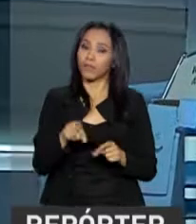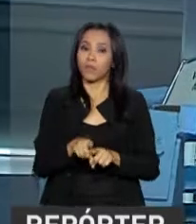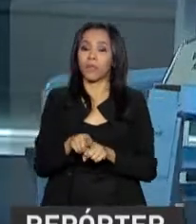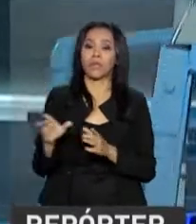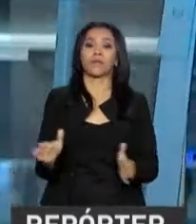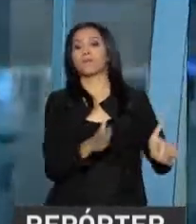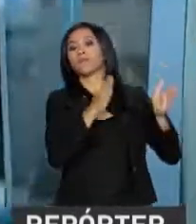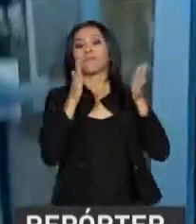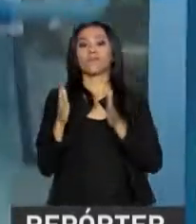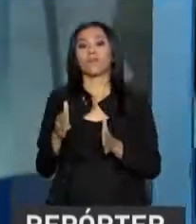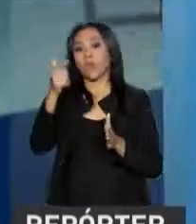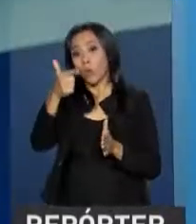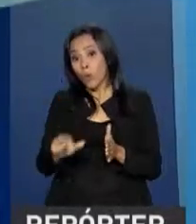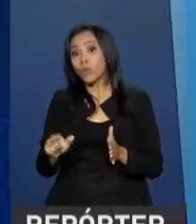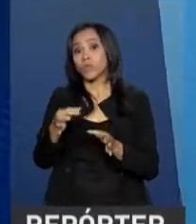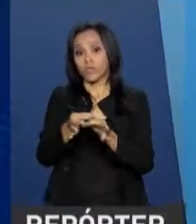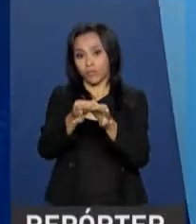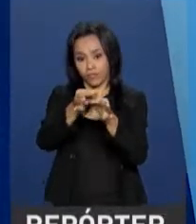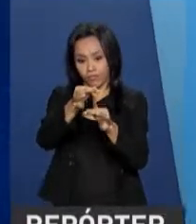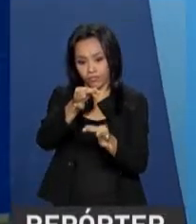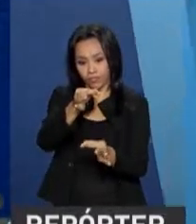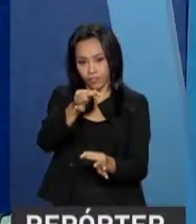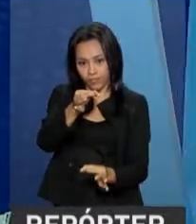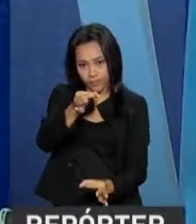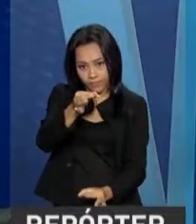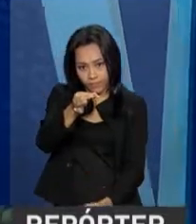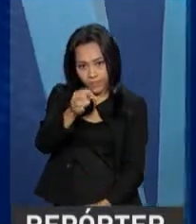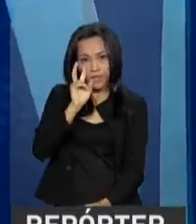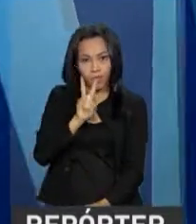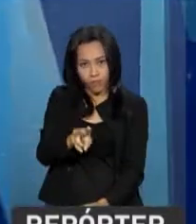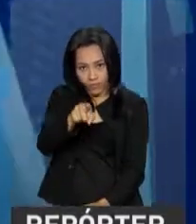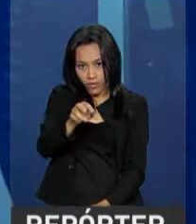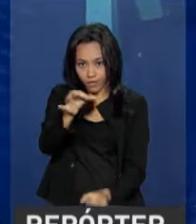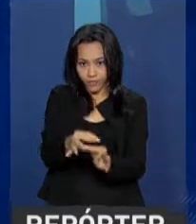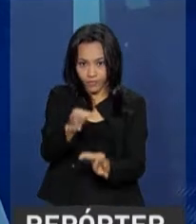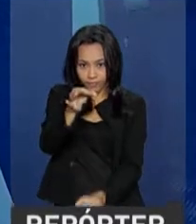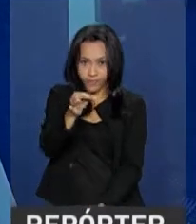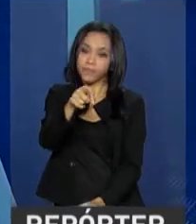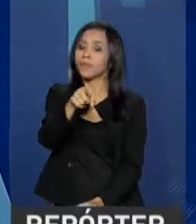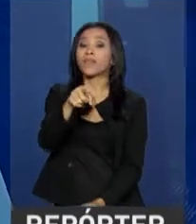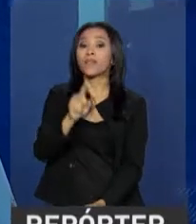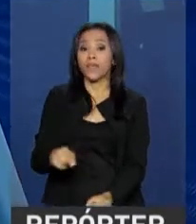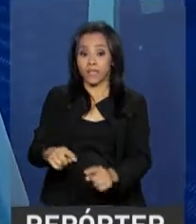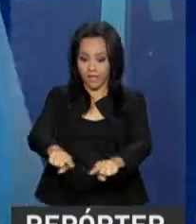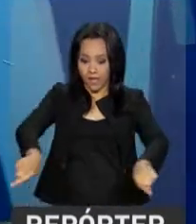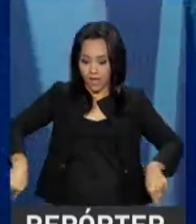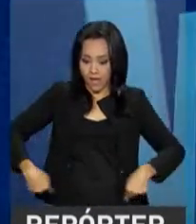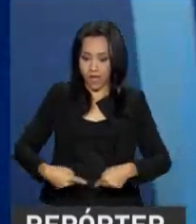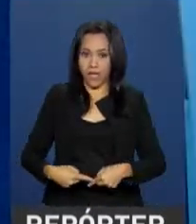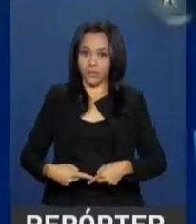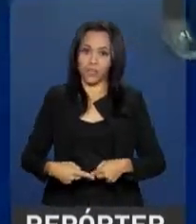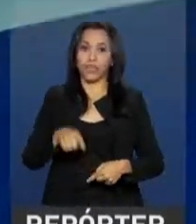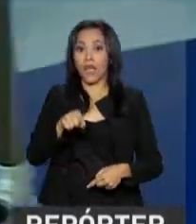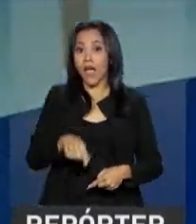descarga de lodo decantada desce por esse dreno que sai é através dessa caixa de lodo a